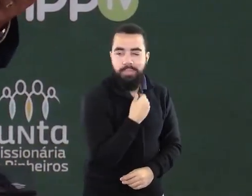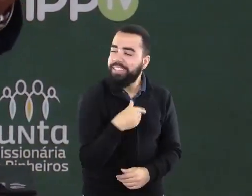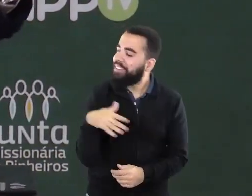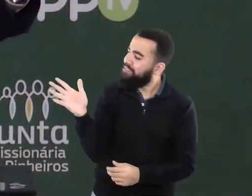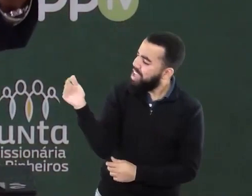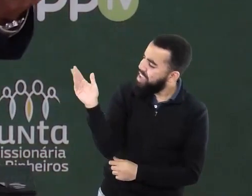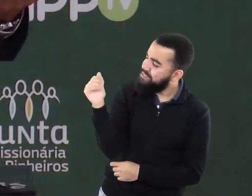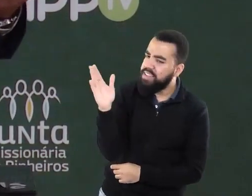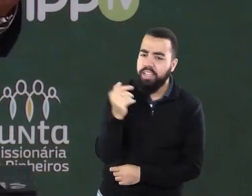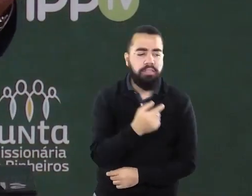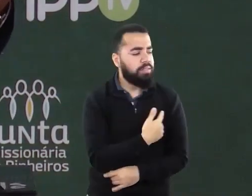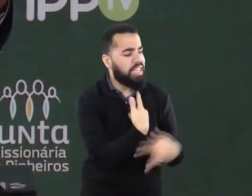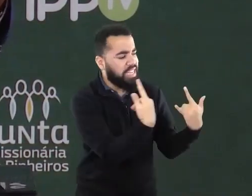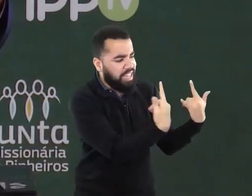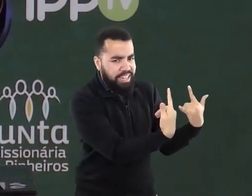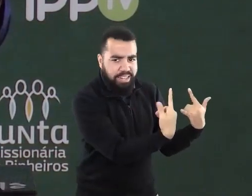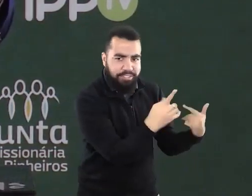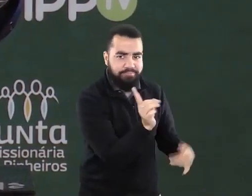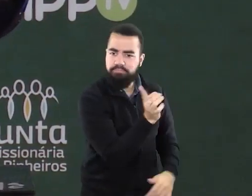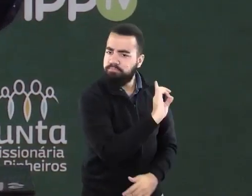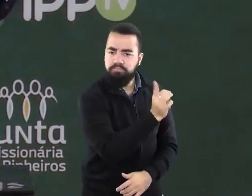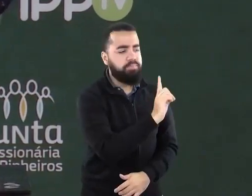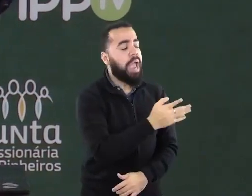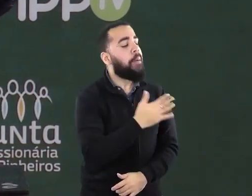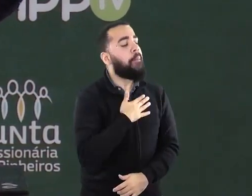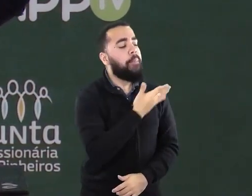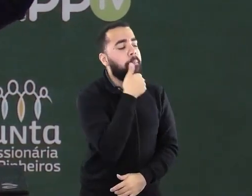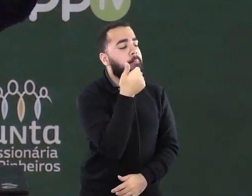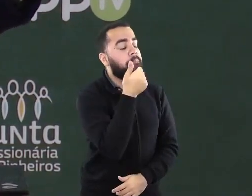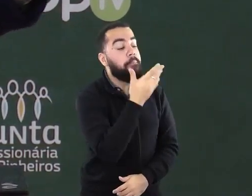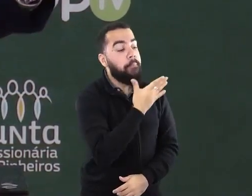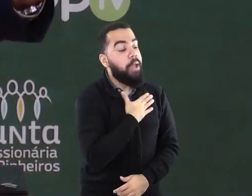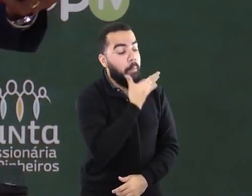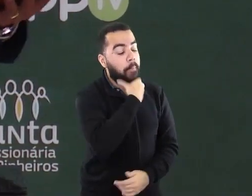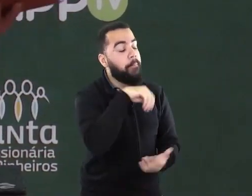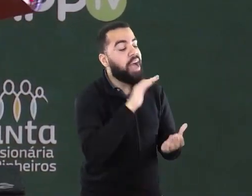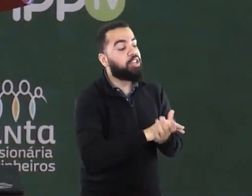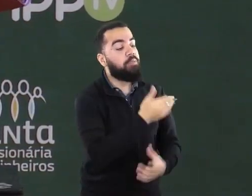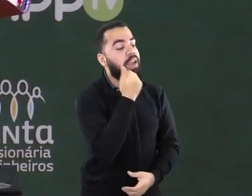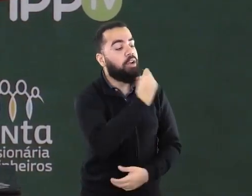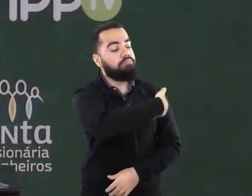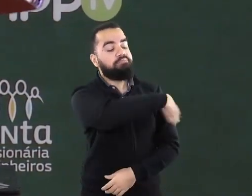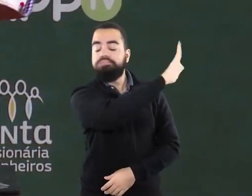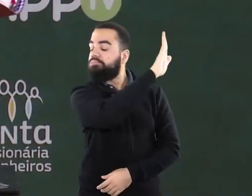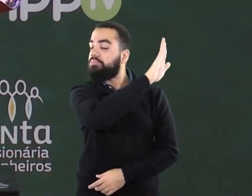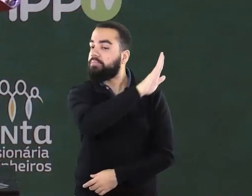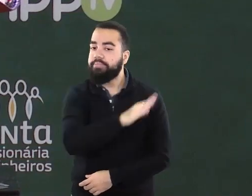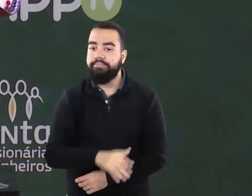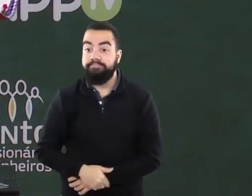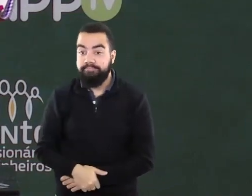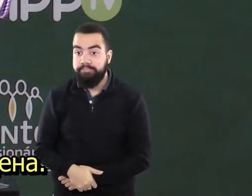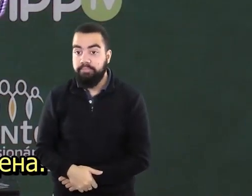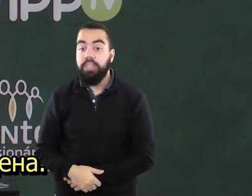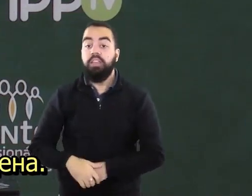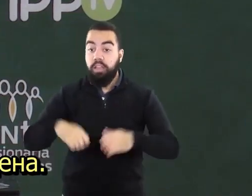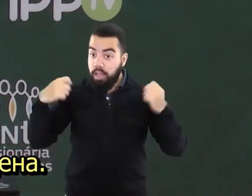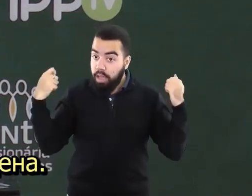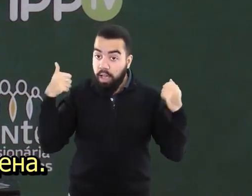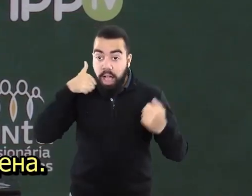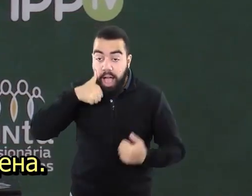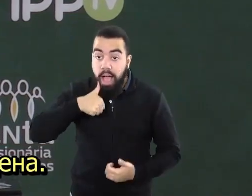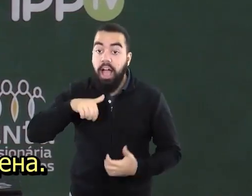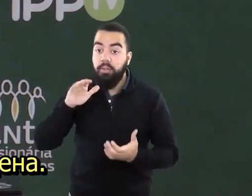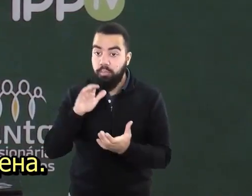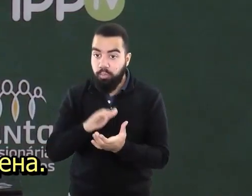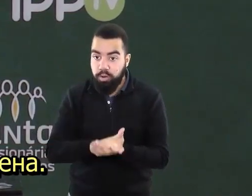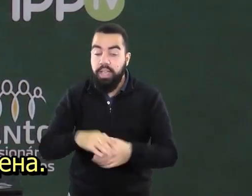precisa ser um homem de Deus, e a mulher precisa ver nesse homem os valores de Deus, de tal maneira que